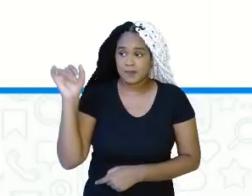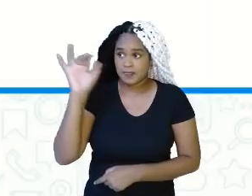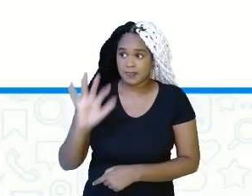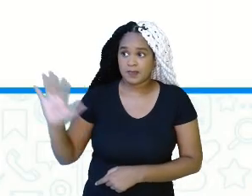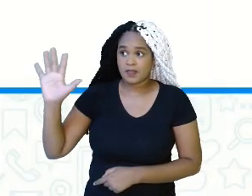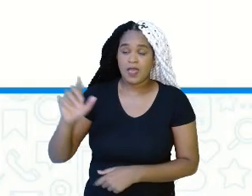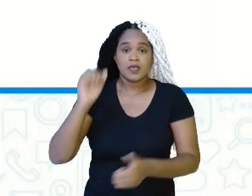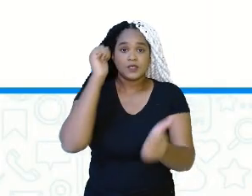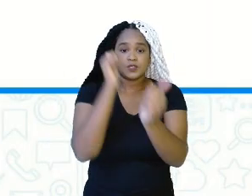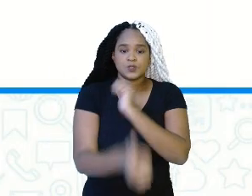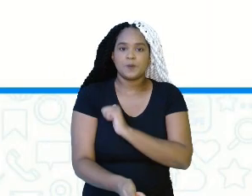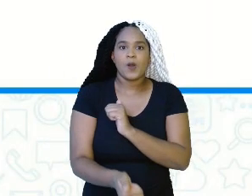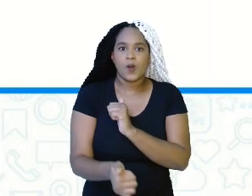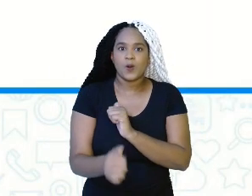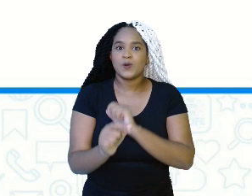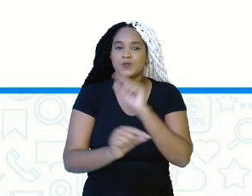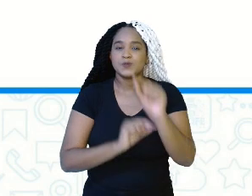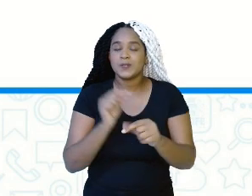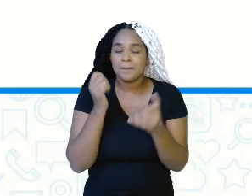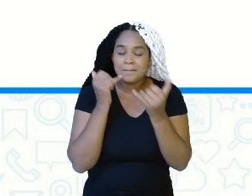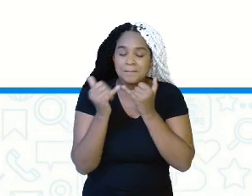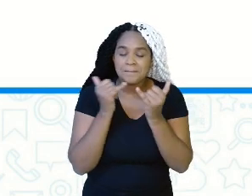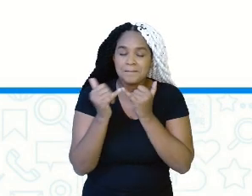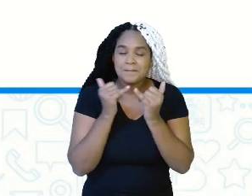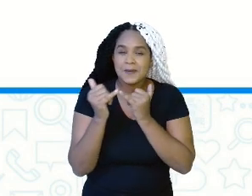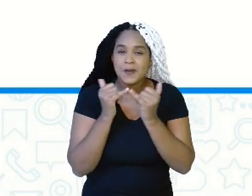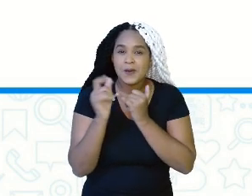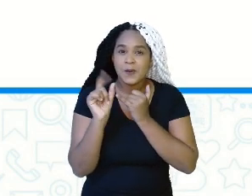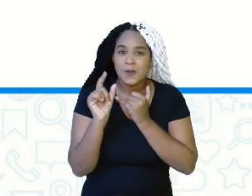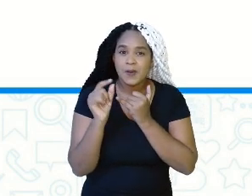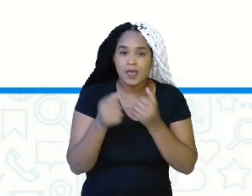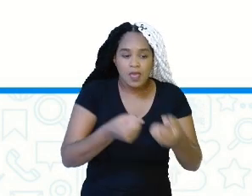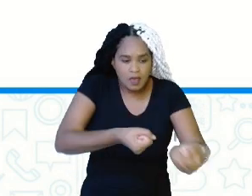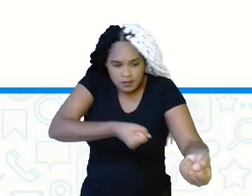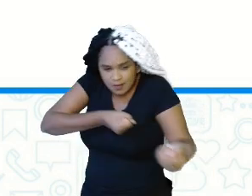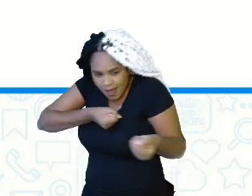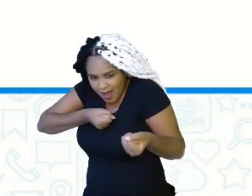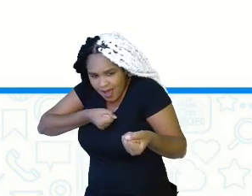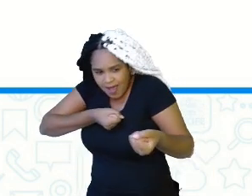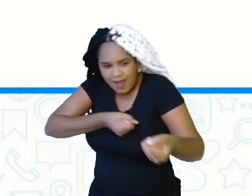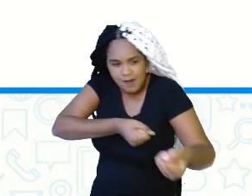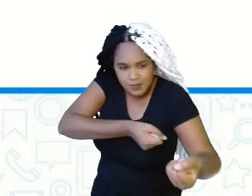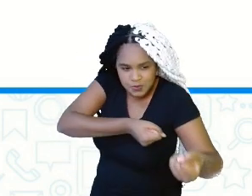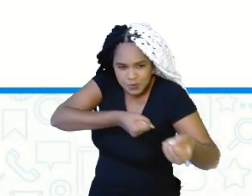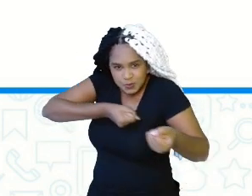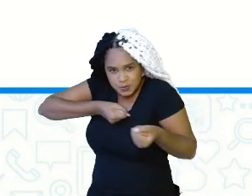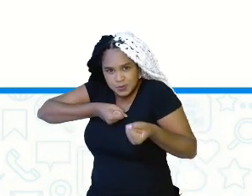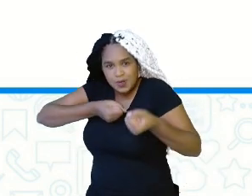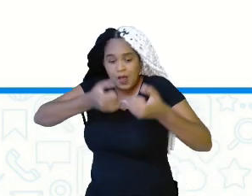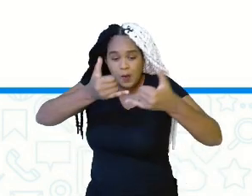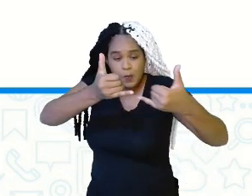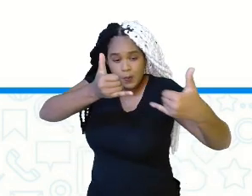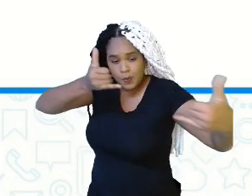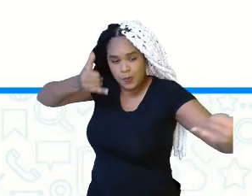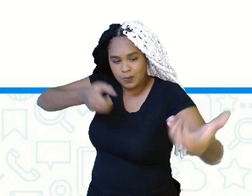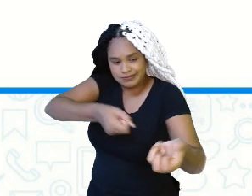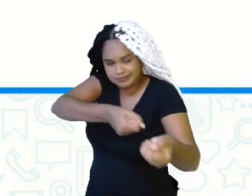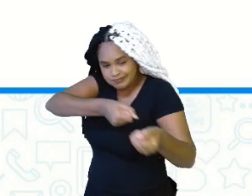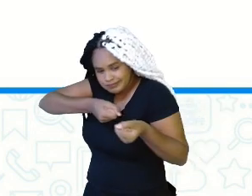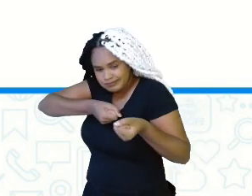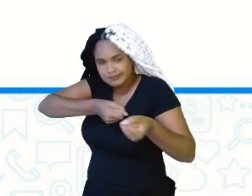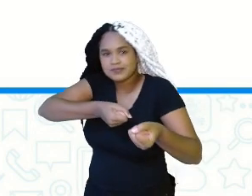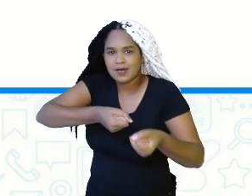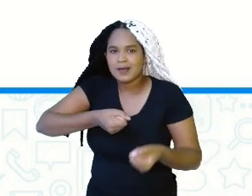é um esporte muito comum, parecidíssimo com o cabo de guerra entre eles, que eles fazem esses jogos. E